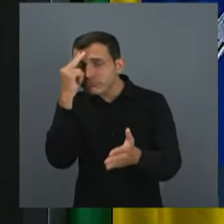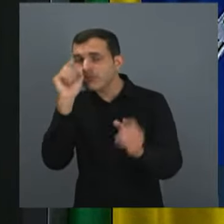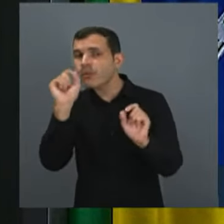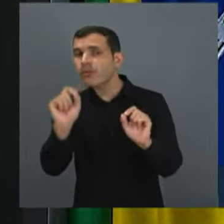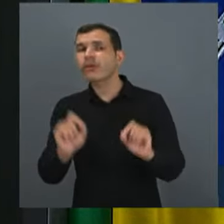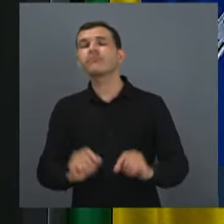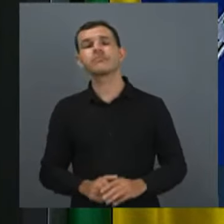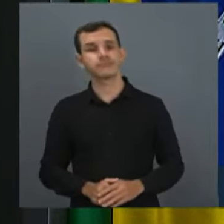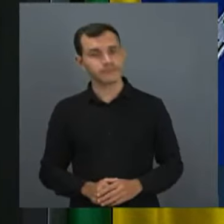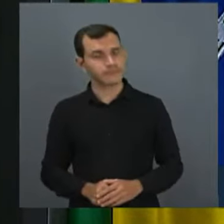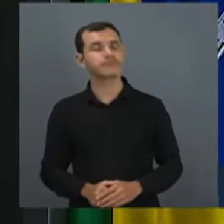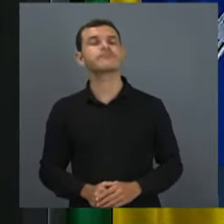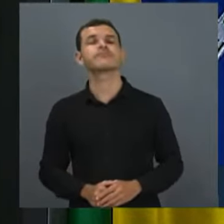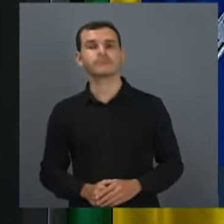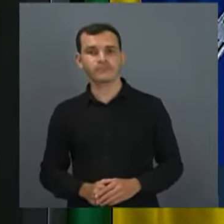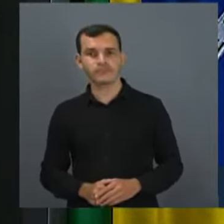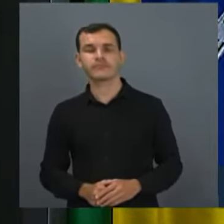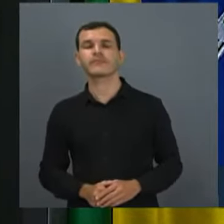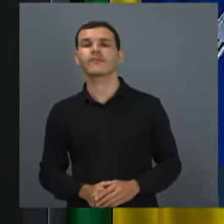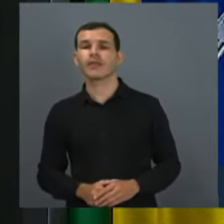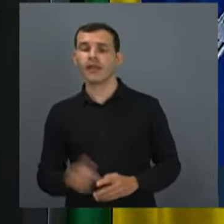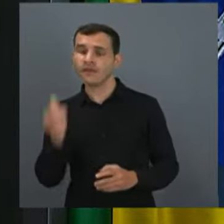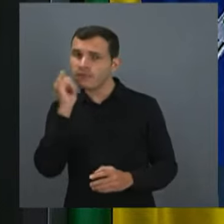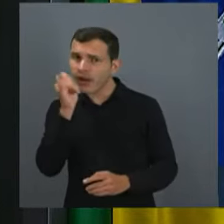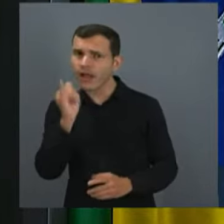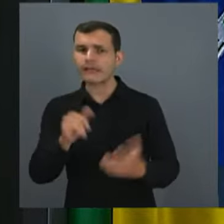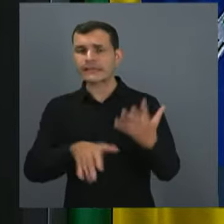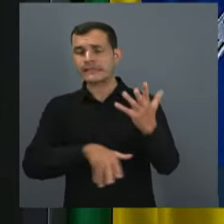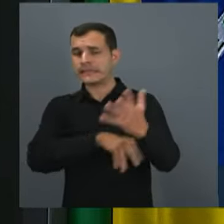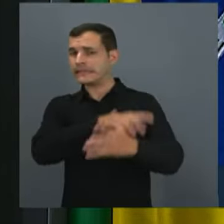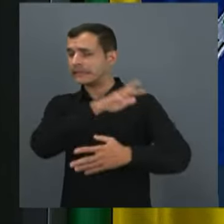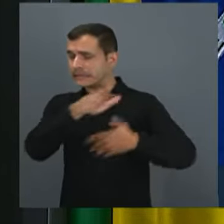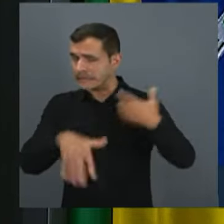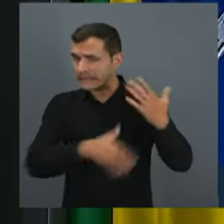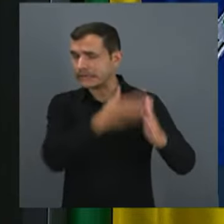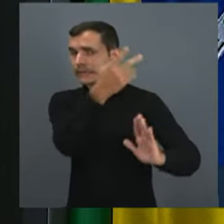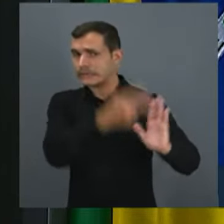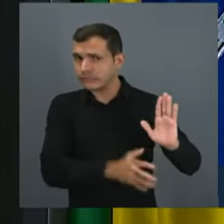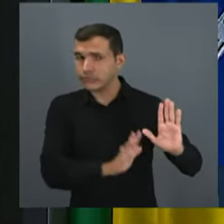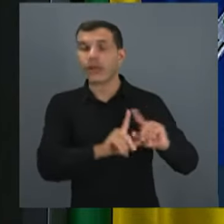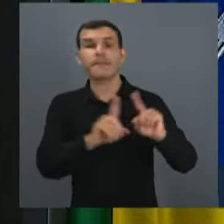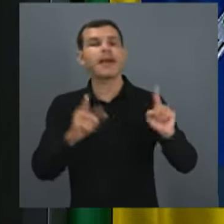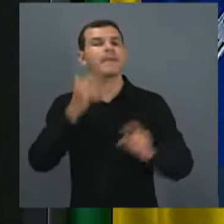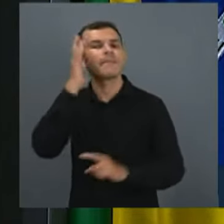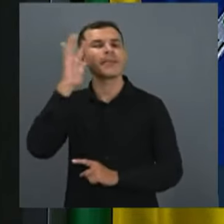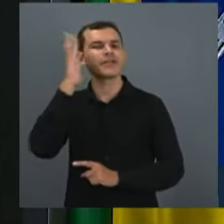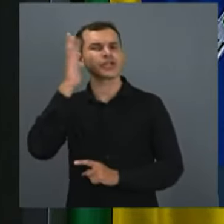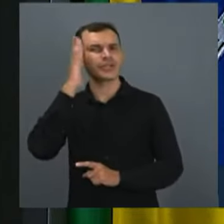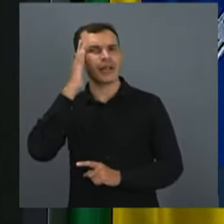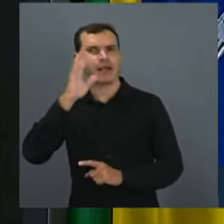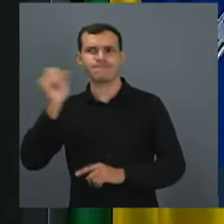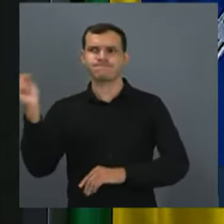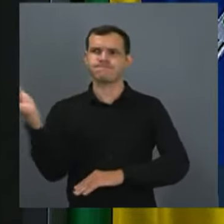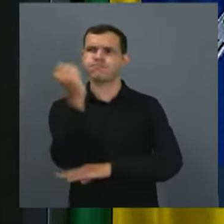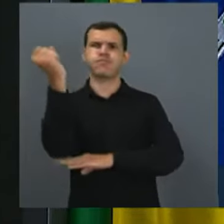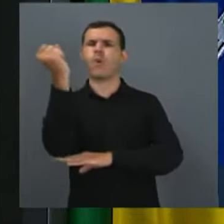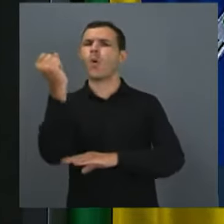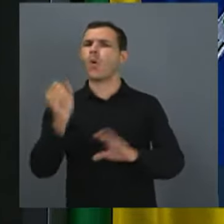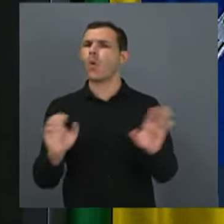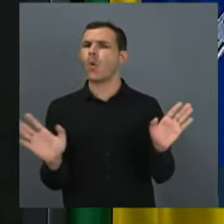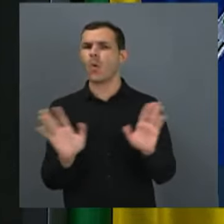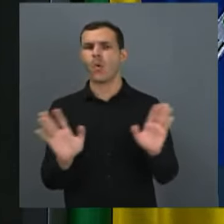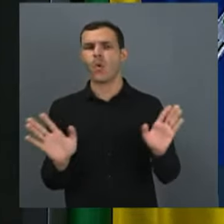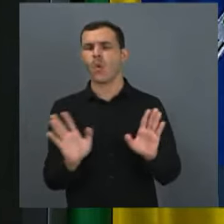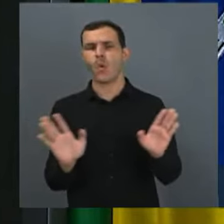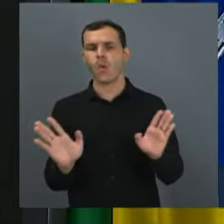Eu disse a tragédia que seria esse projeto. Mas eu não imaginava que seria tão grave. A